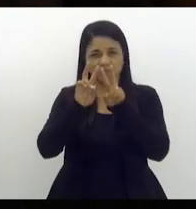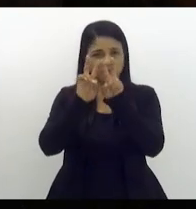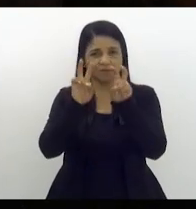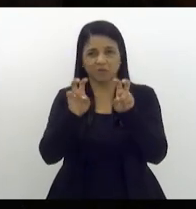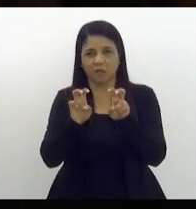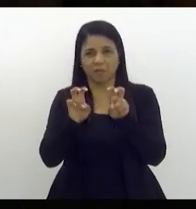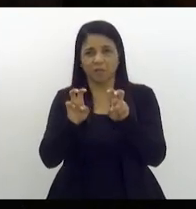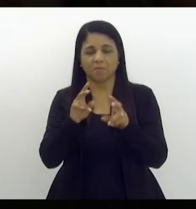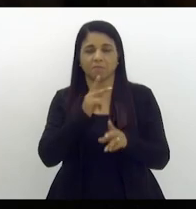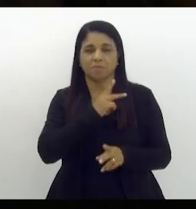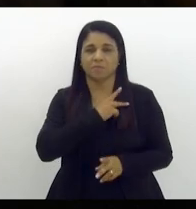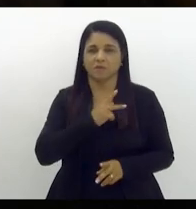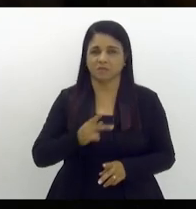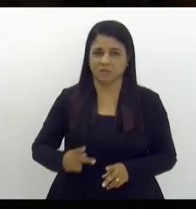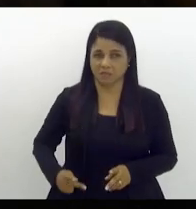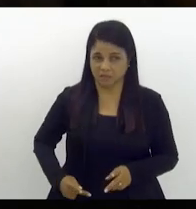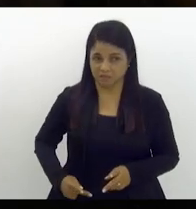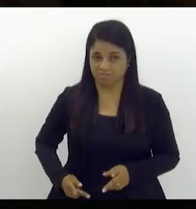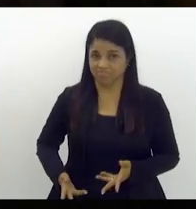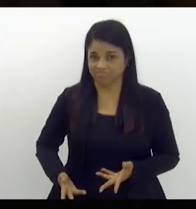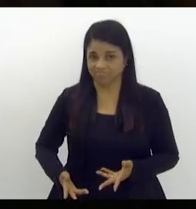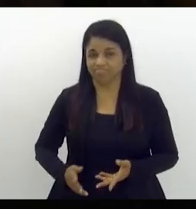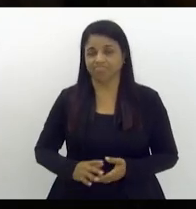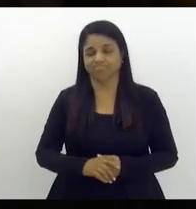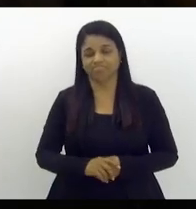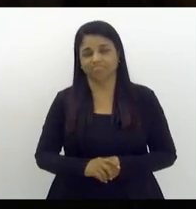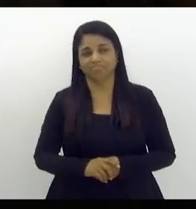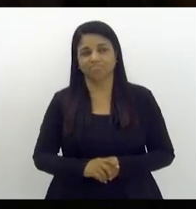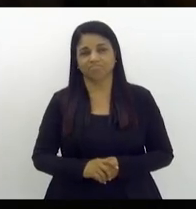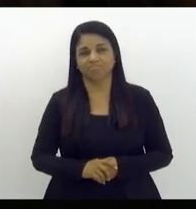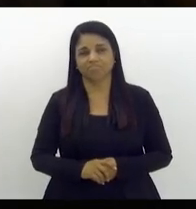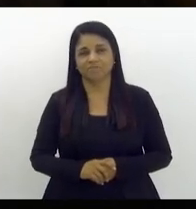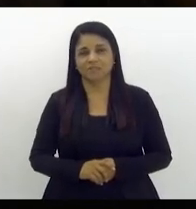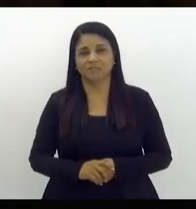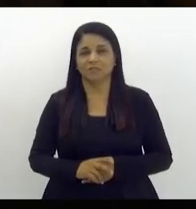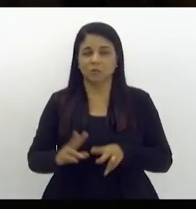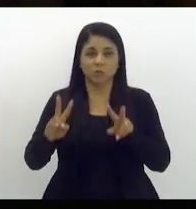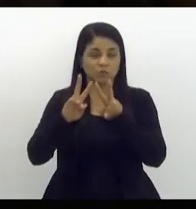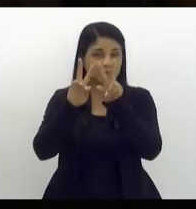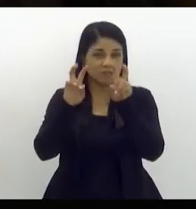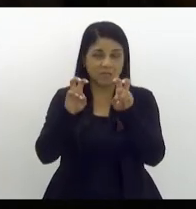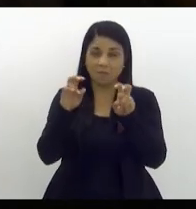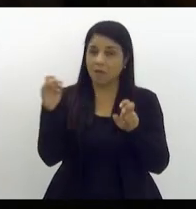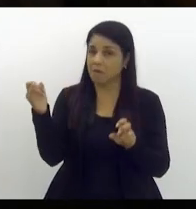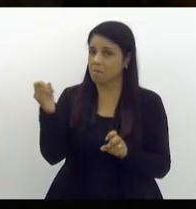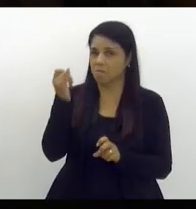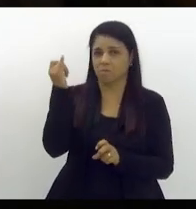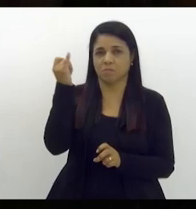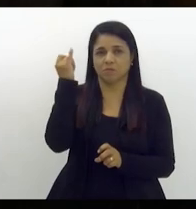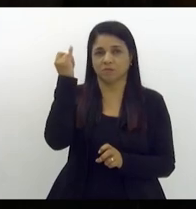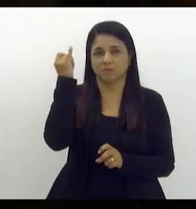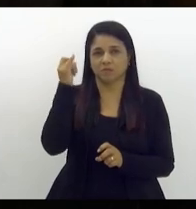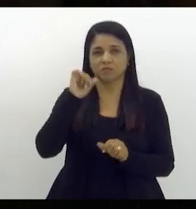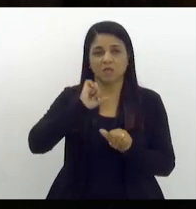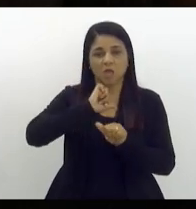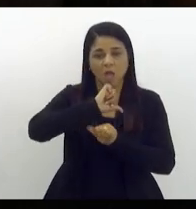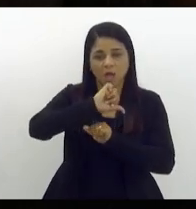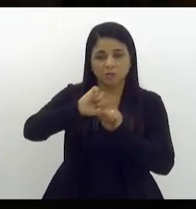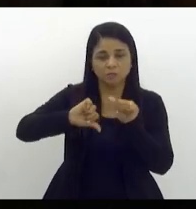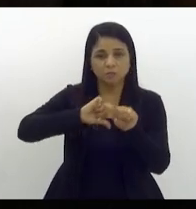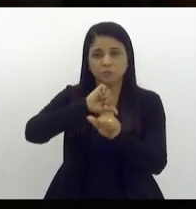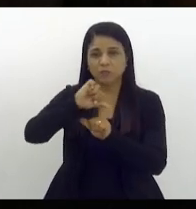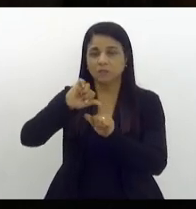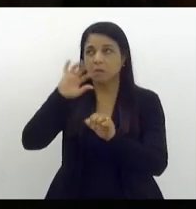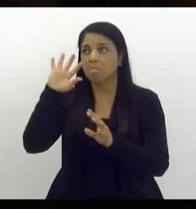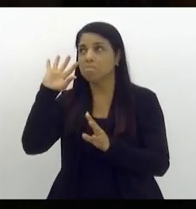presidente, que cada vez está mais relevante, que são as mudanças